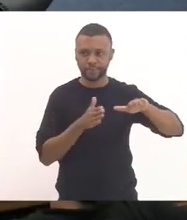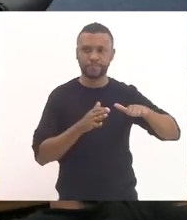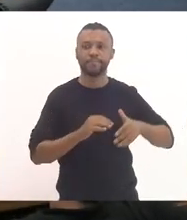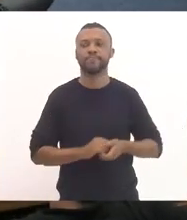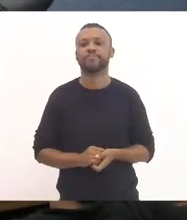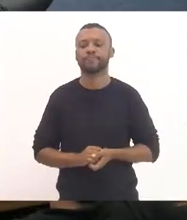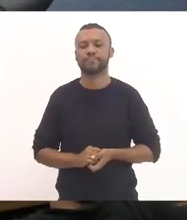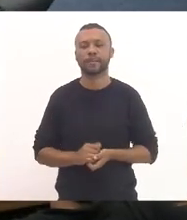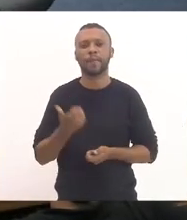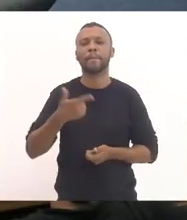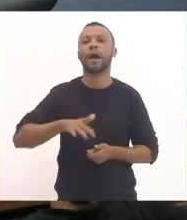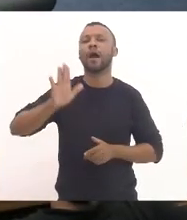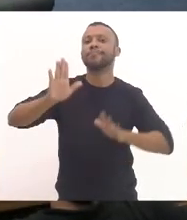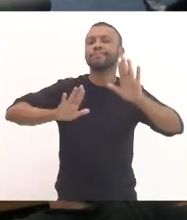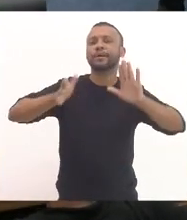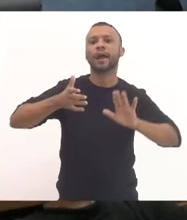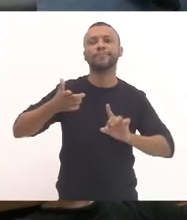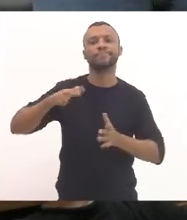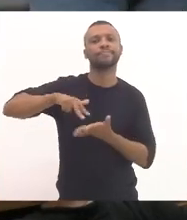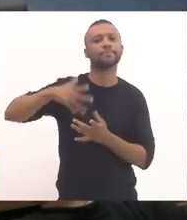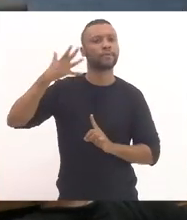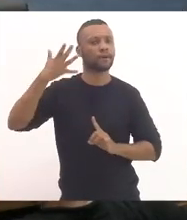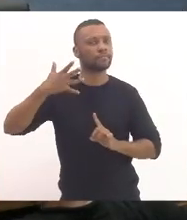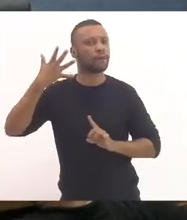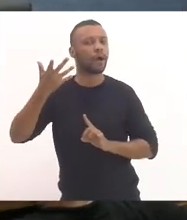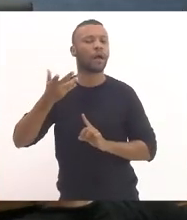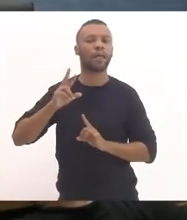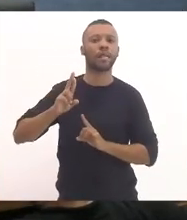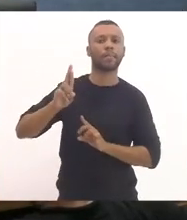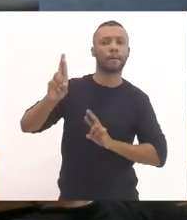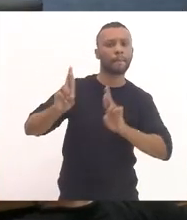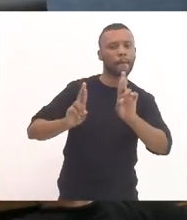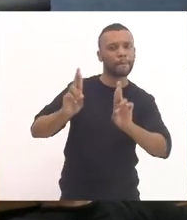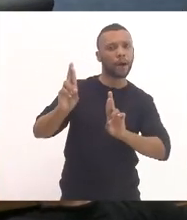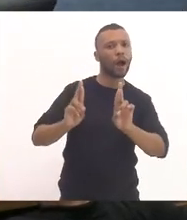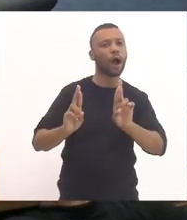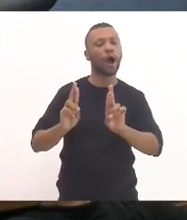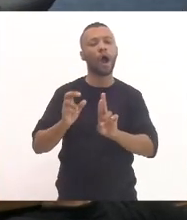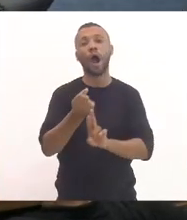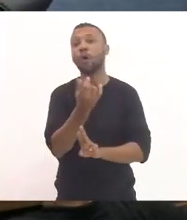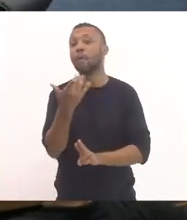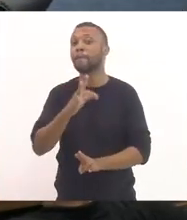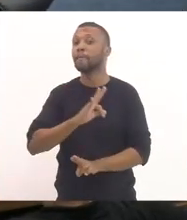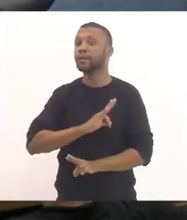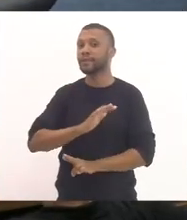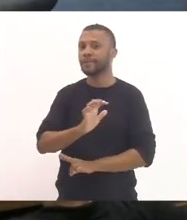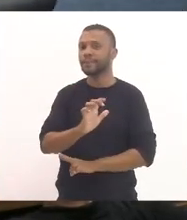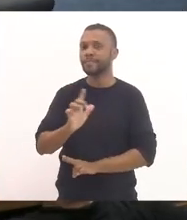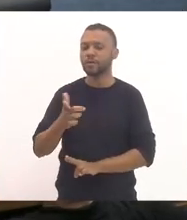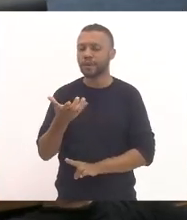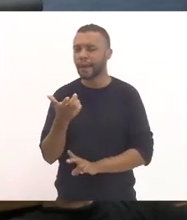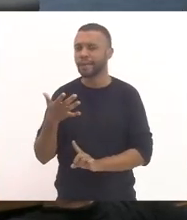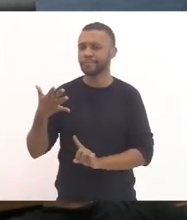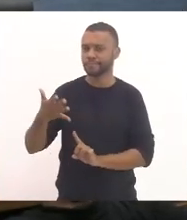mais alguém quer fazer os da palavra alguma representação algum policial civil